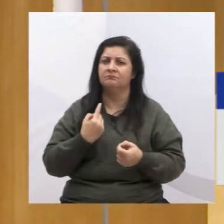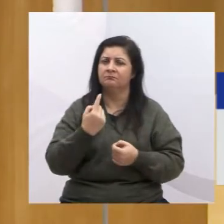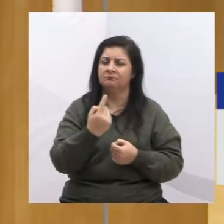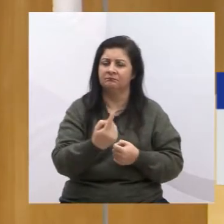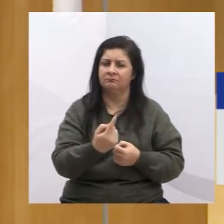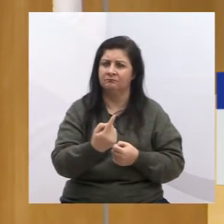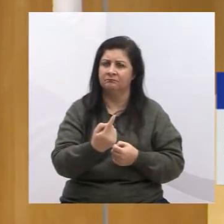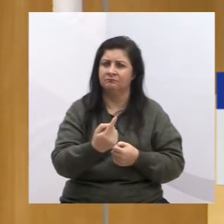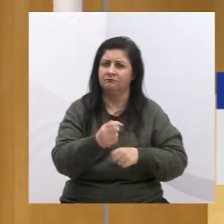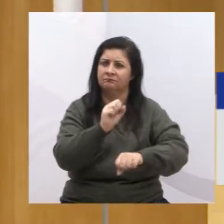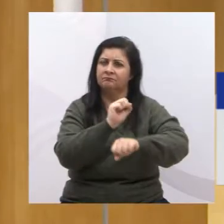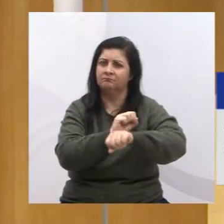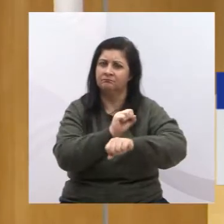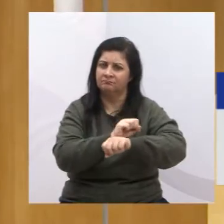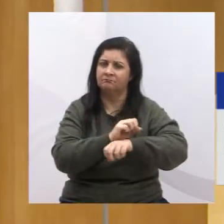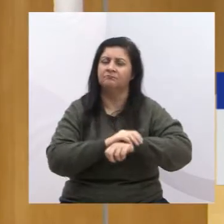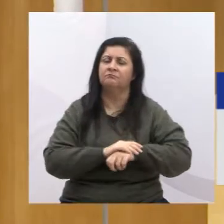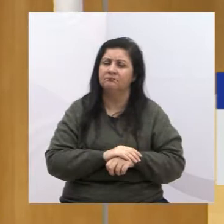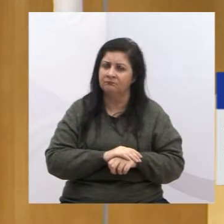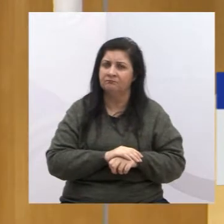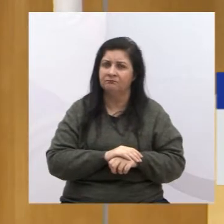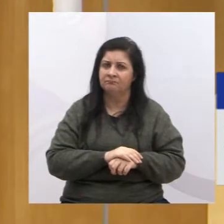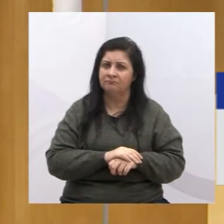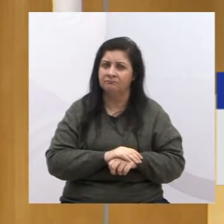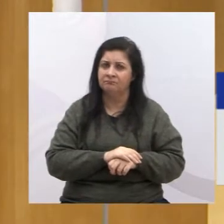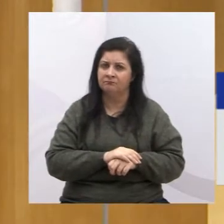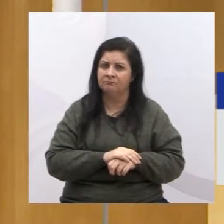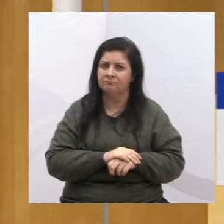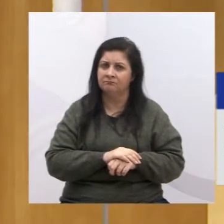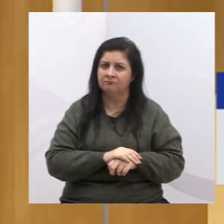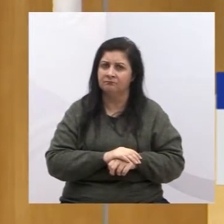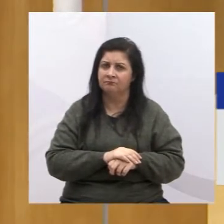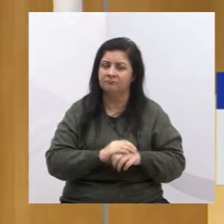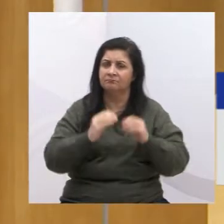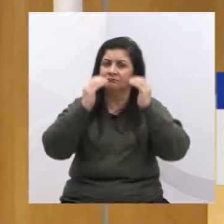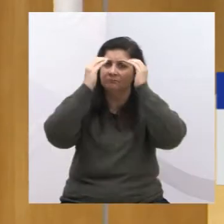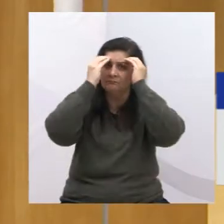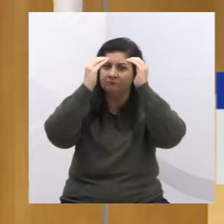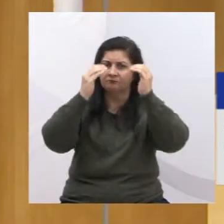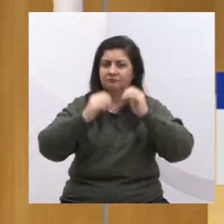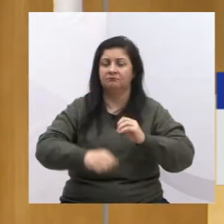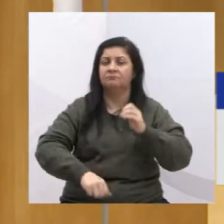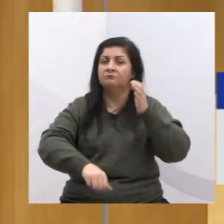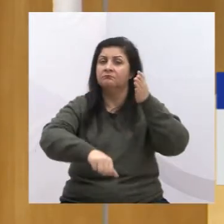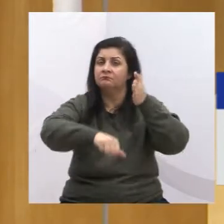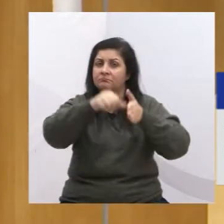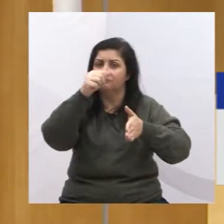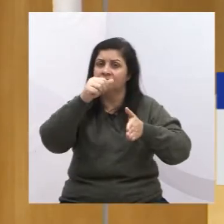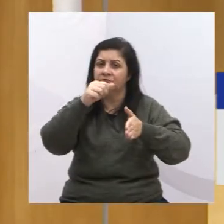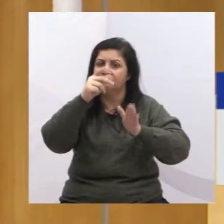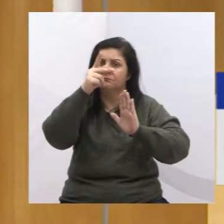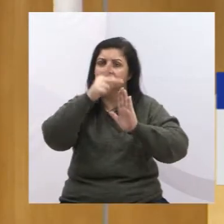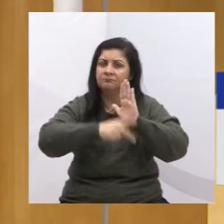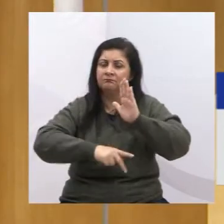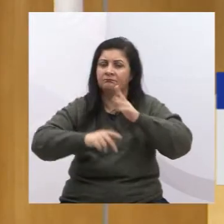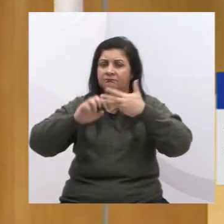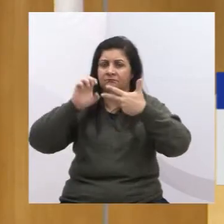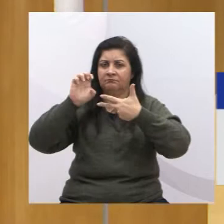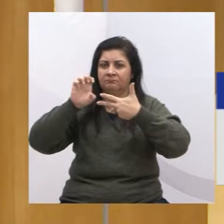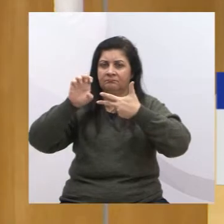dizer, espero que seja cumprido os projetos, primeiro, para o Poder